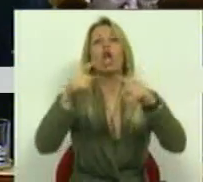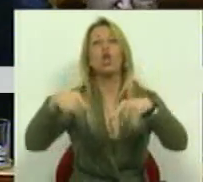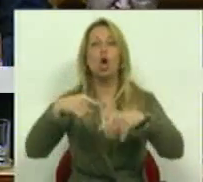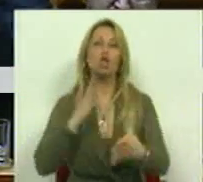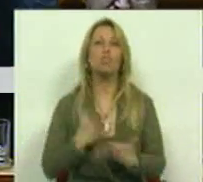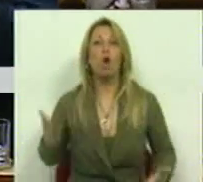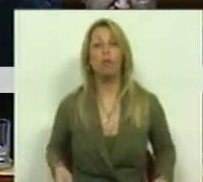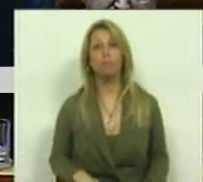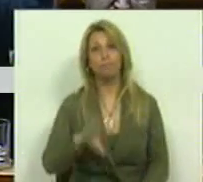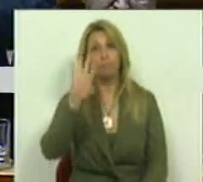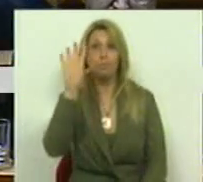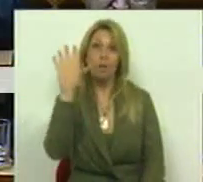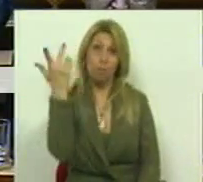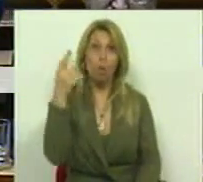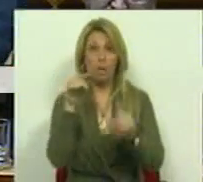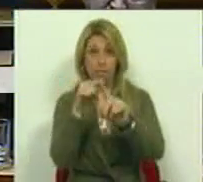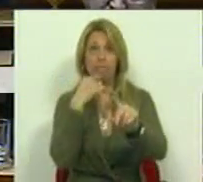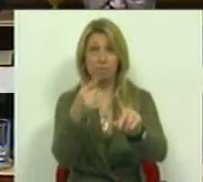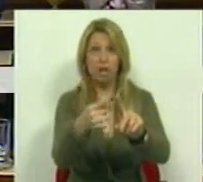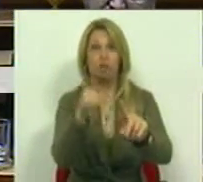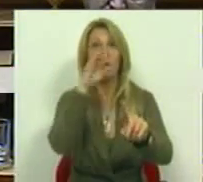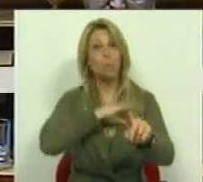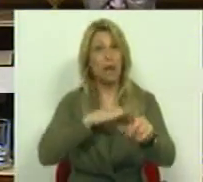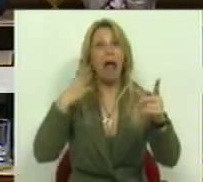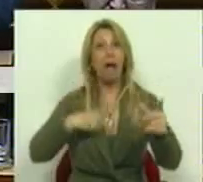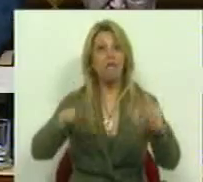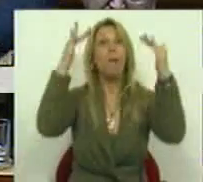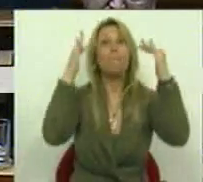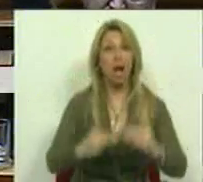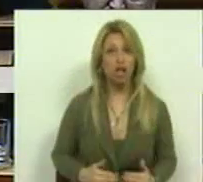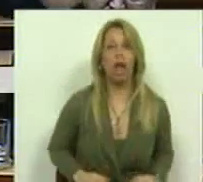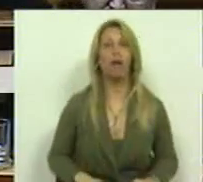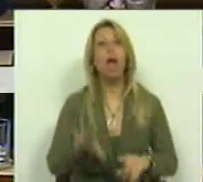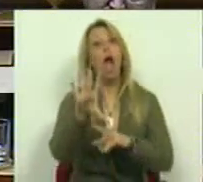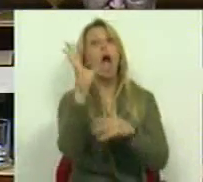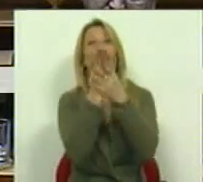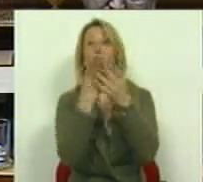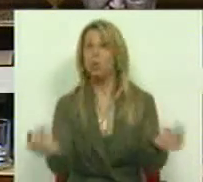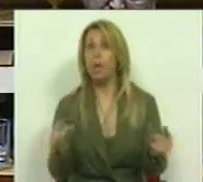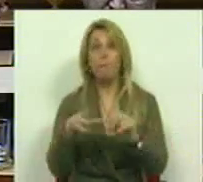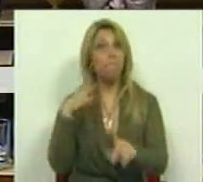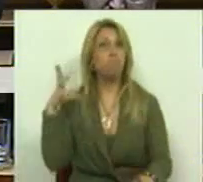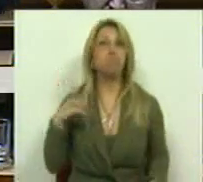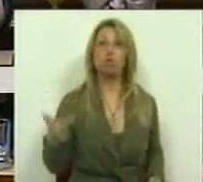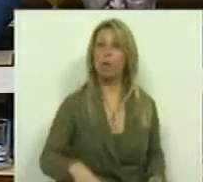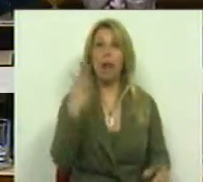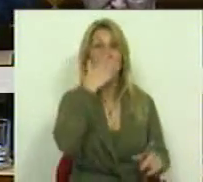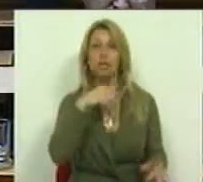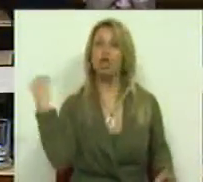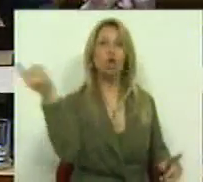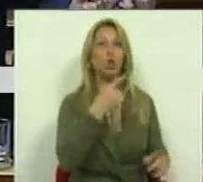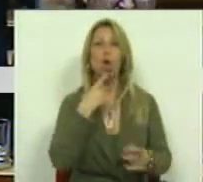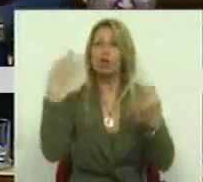portugueses cujos salários ele quer baixar, que a solução para Portugal é que se todos ganharmos 700 mil euros e,